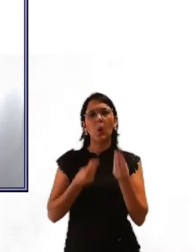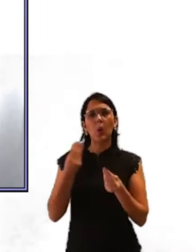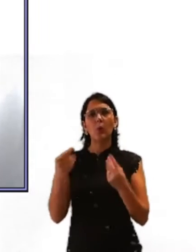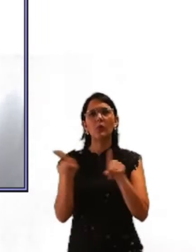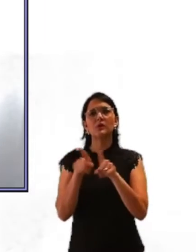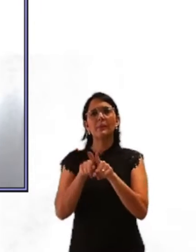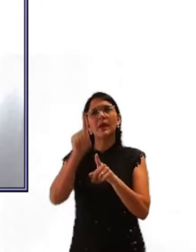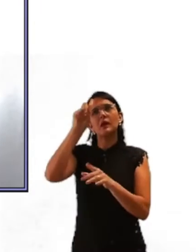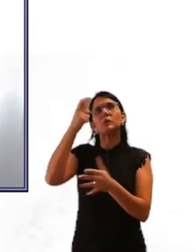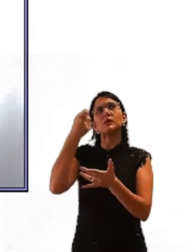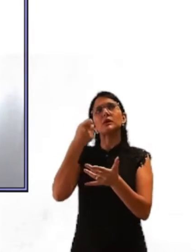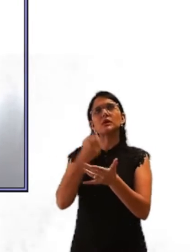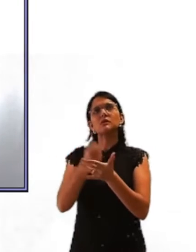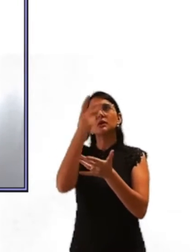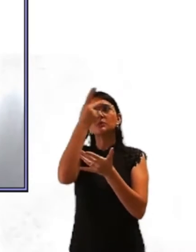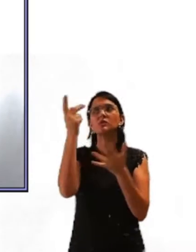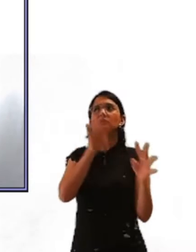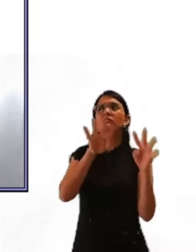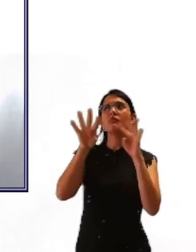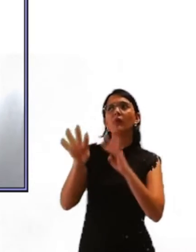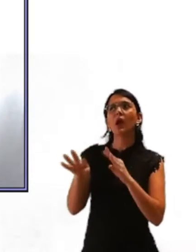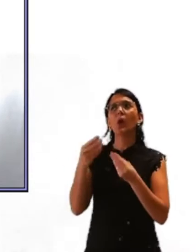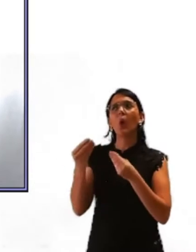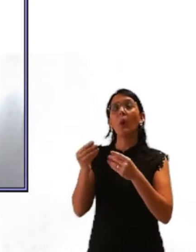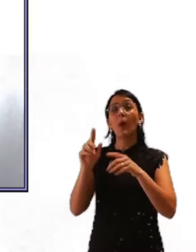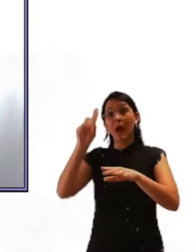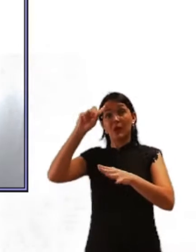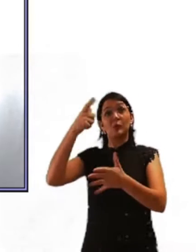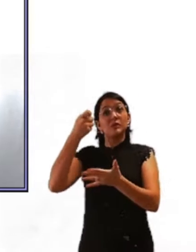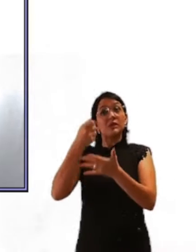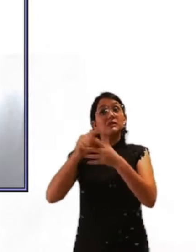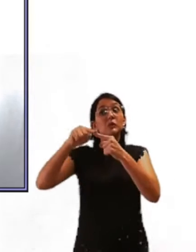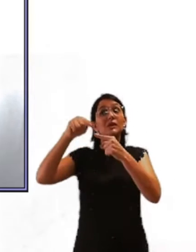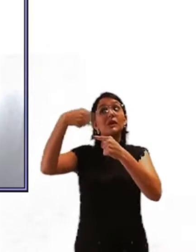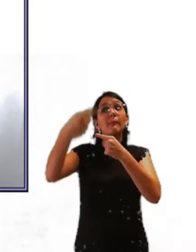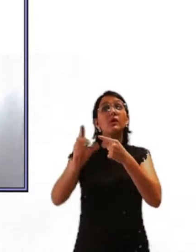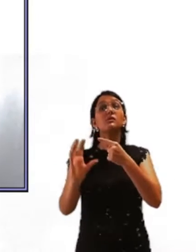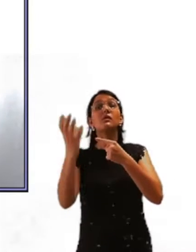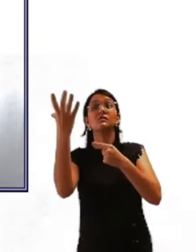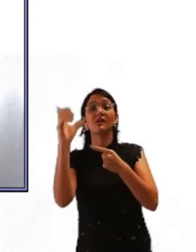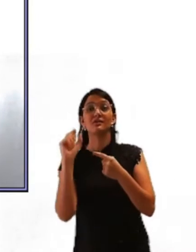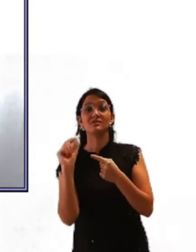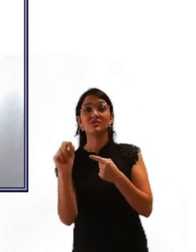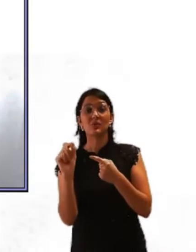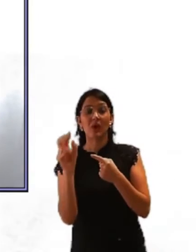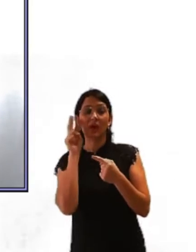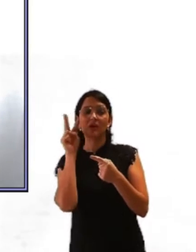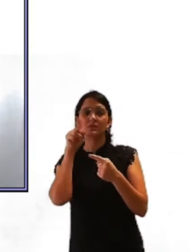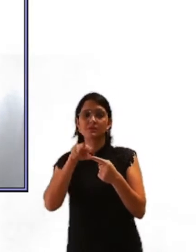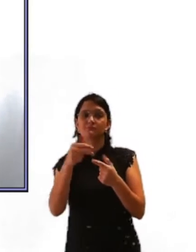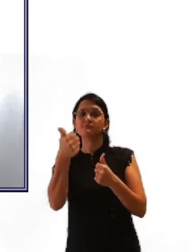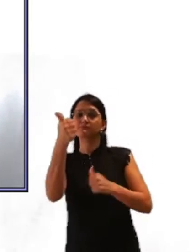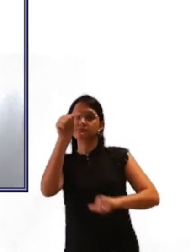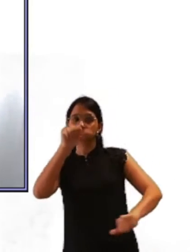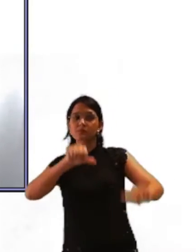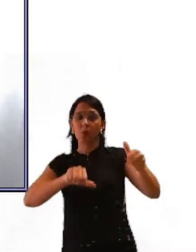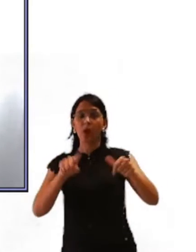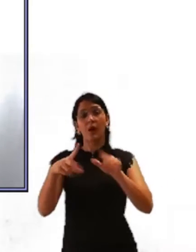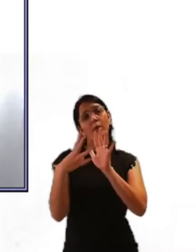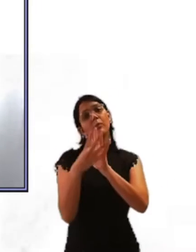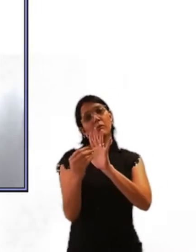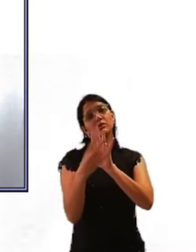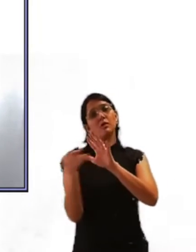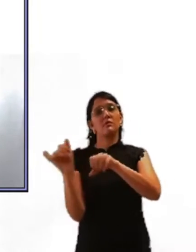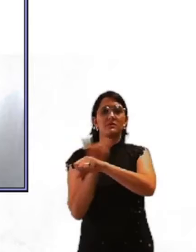impacto da sua decisão, na consequência da sua decisão naquele sistema. Então, isso é um modelo